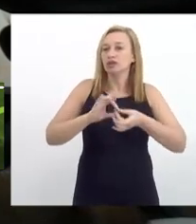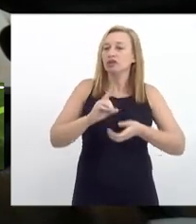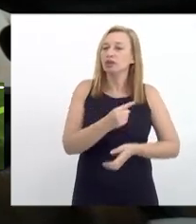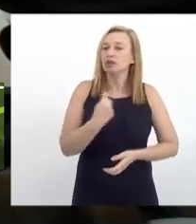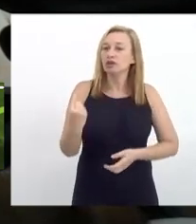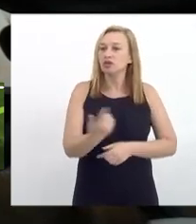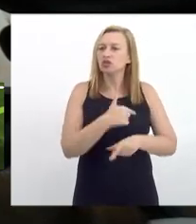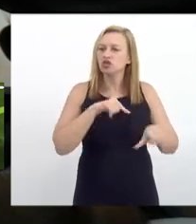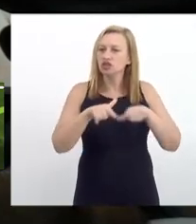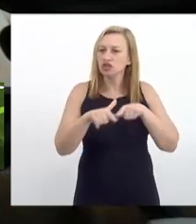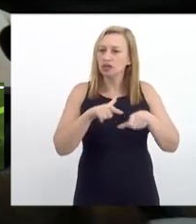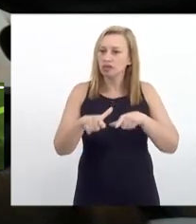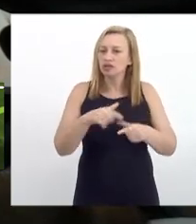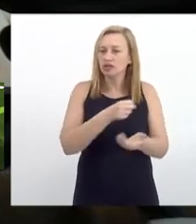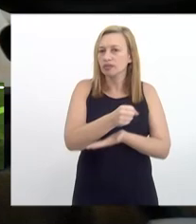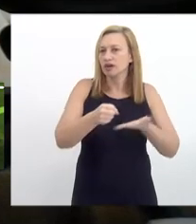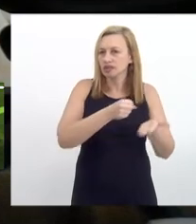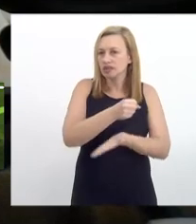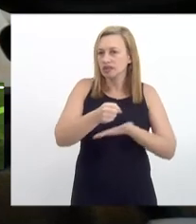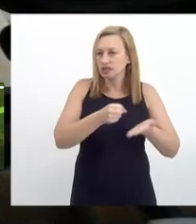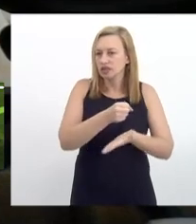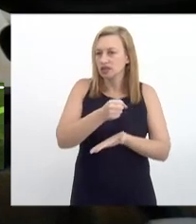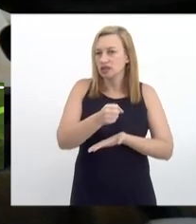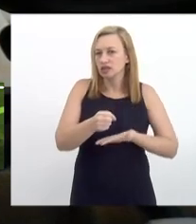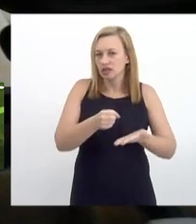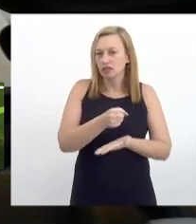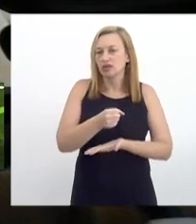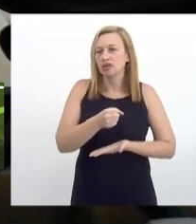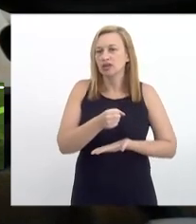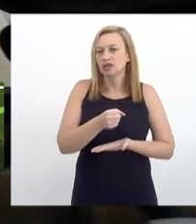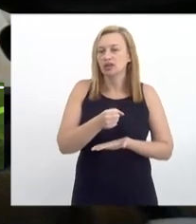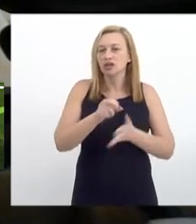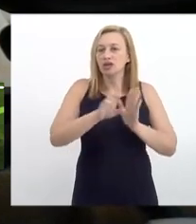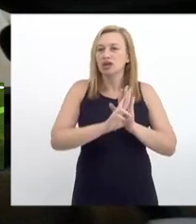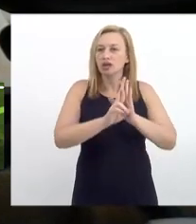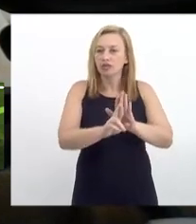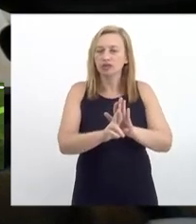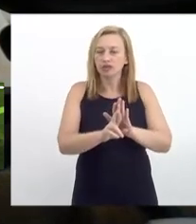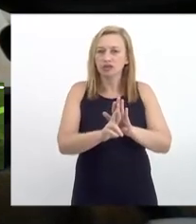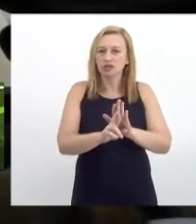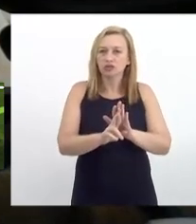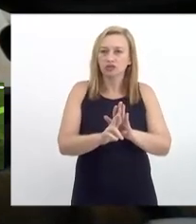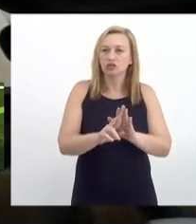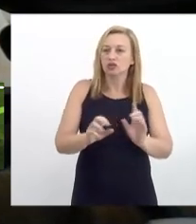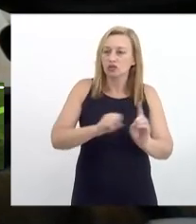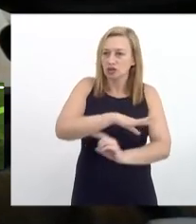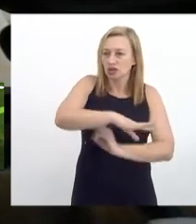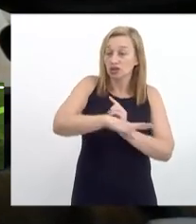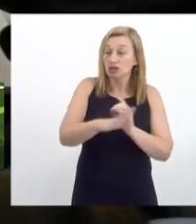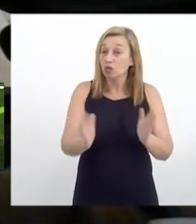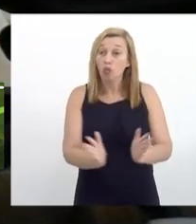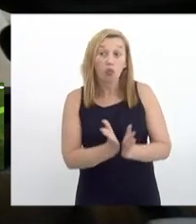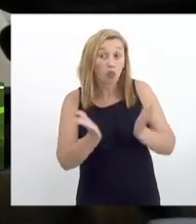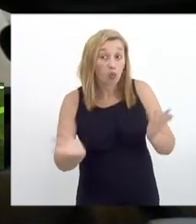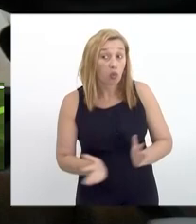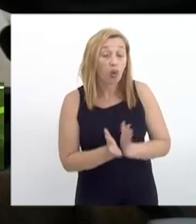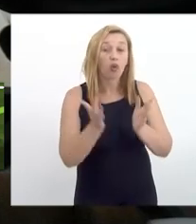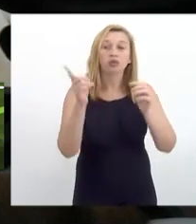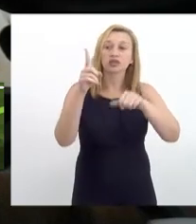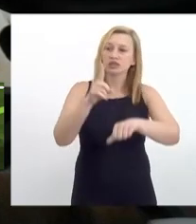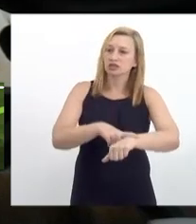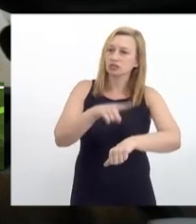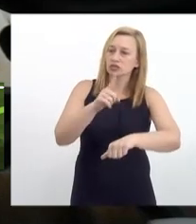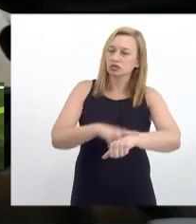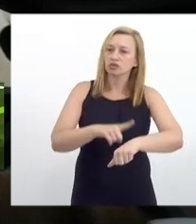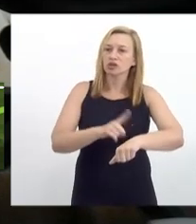trabalhamos basicamente com uma base de representação na sociedade empobrecida e que, nesse momento,